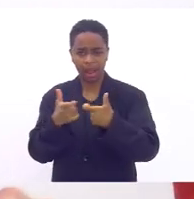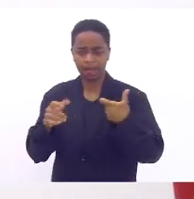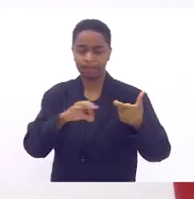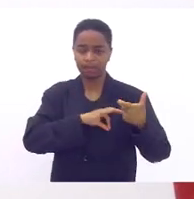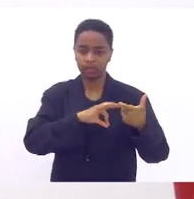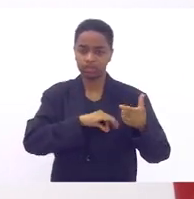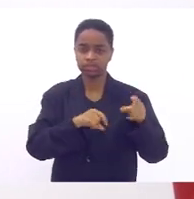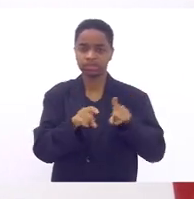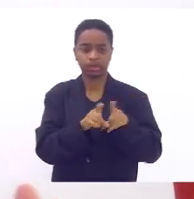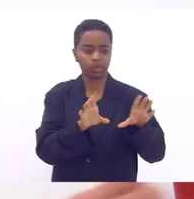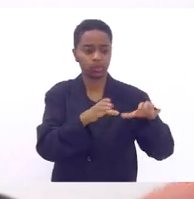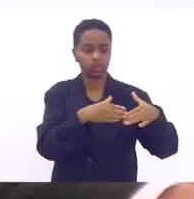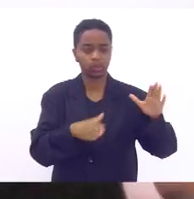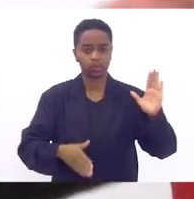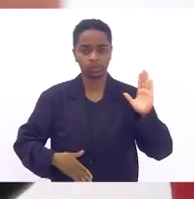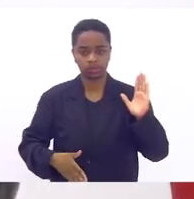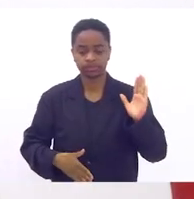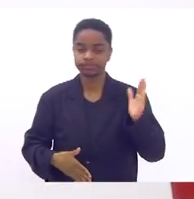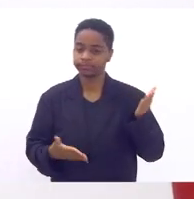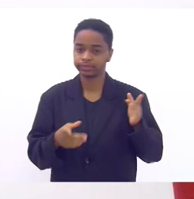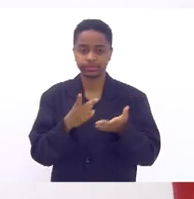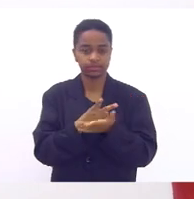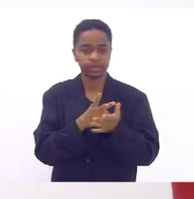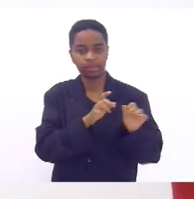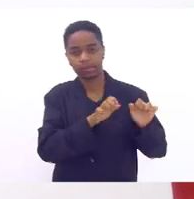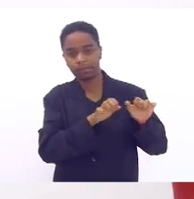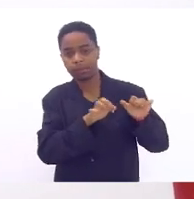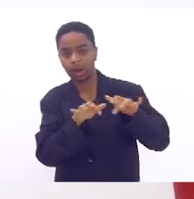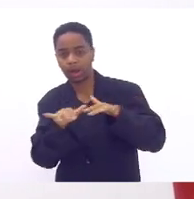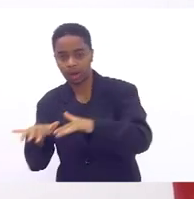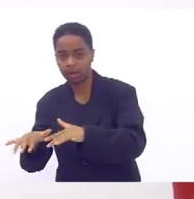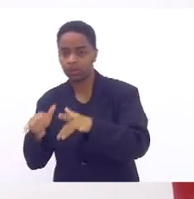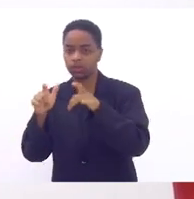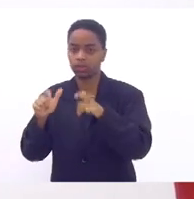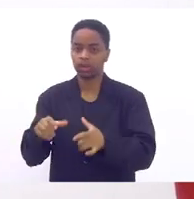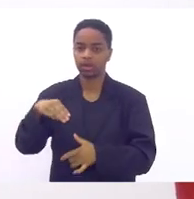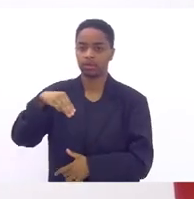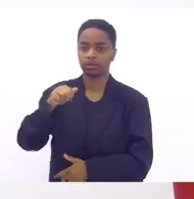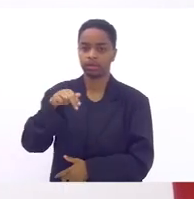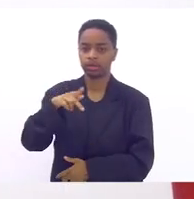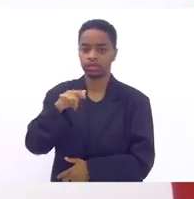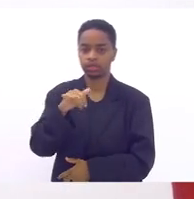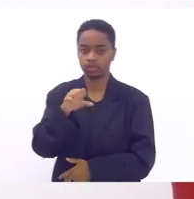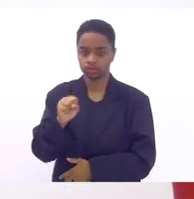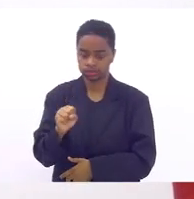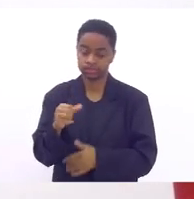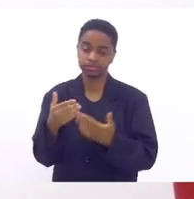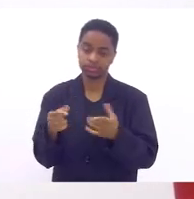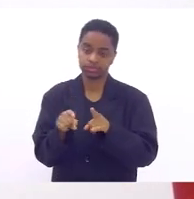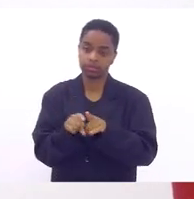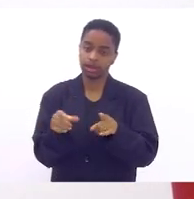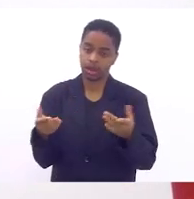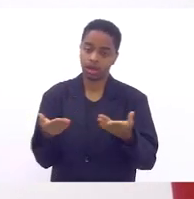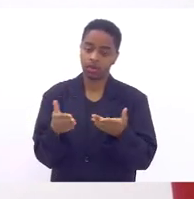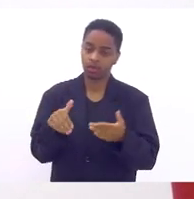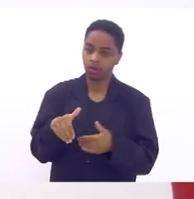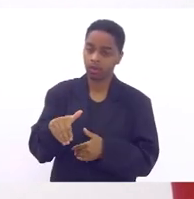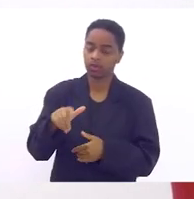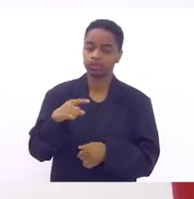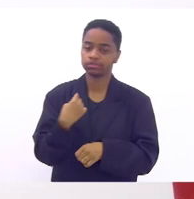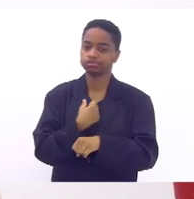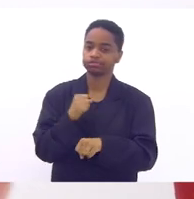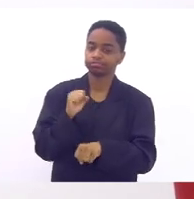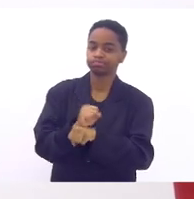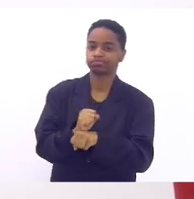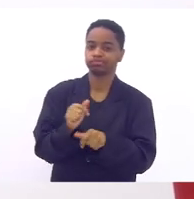e facções criminosas eles invadem o campo de de Farm inos e nesse ano já duas vezes paraliz a nossa